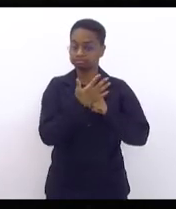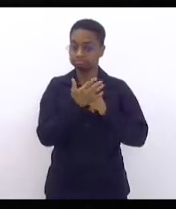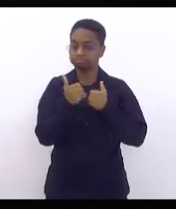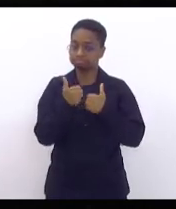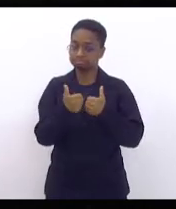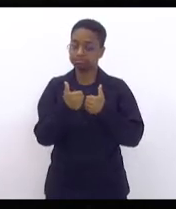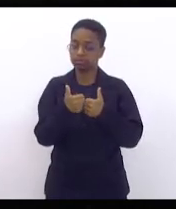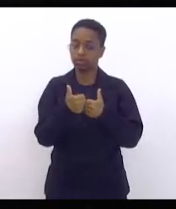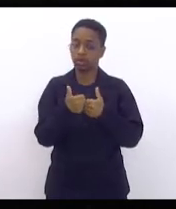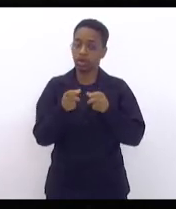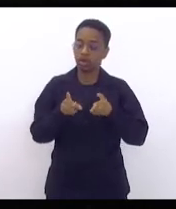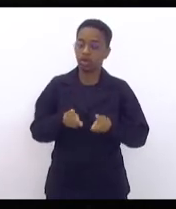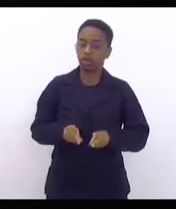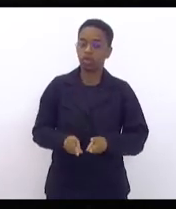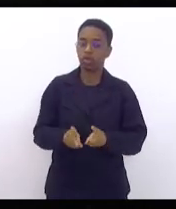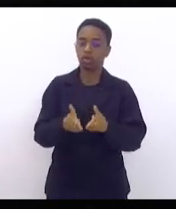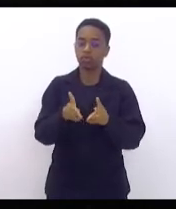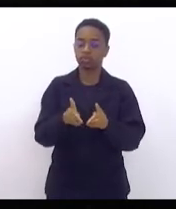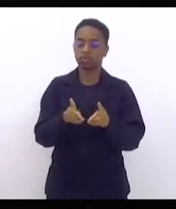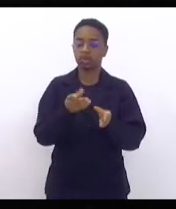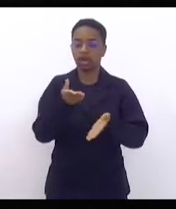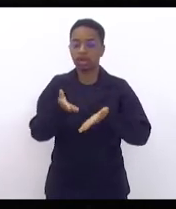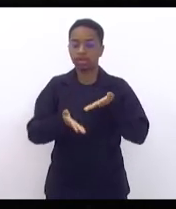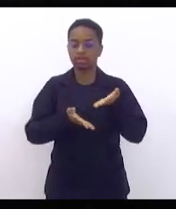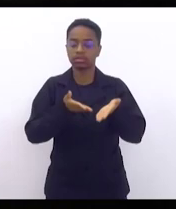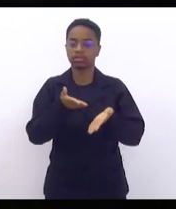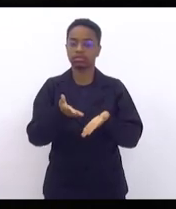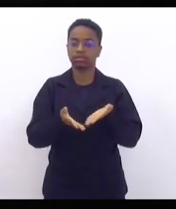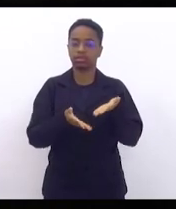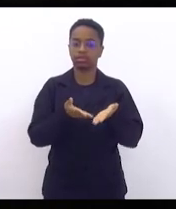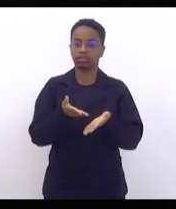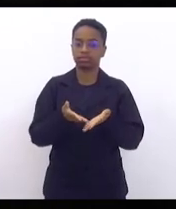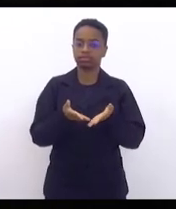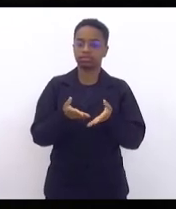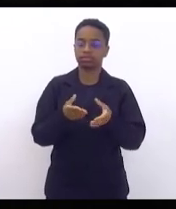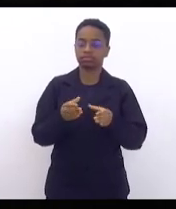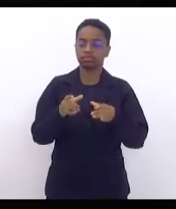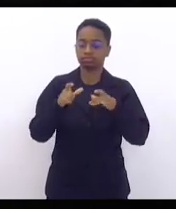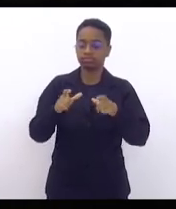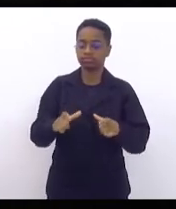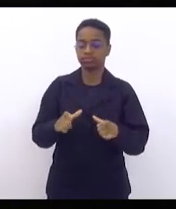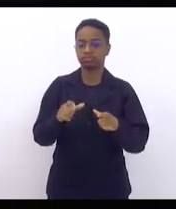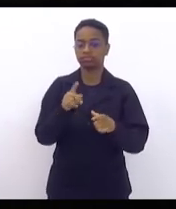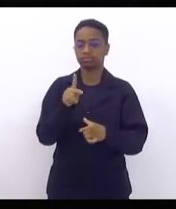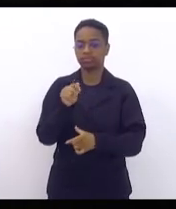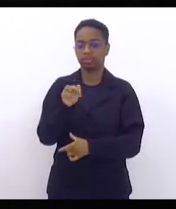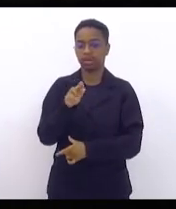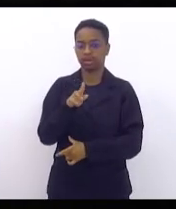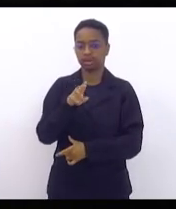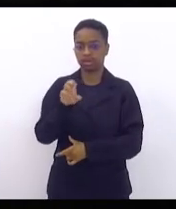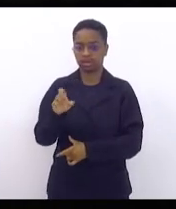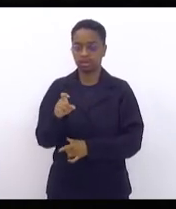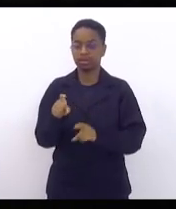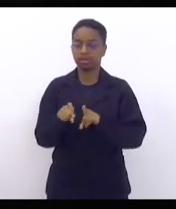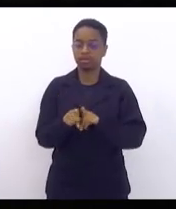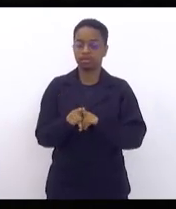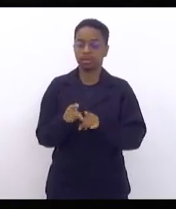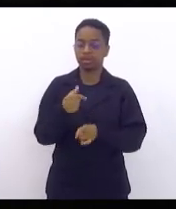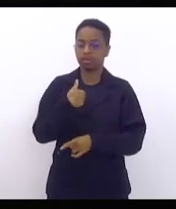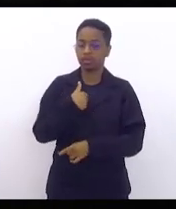pela permanência do atendimento no parque Mambucaba também fiz